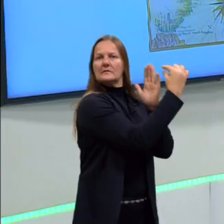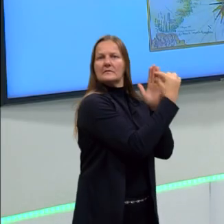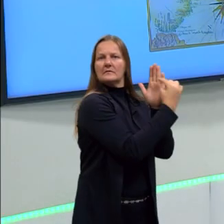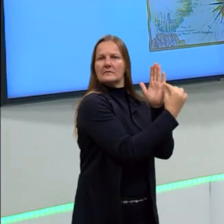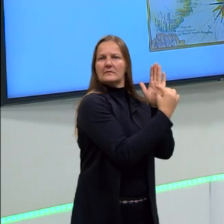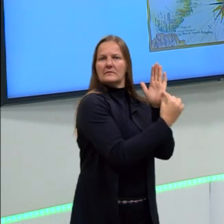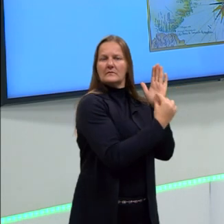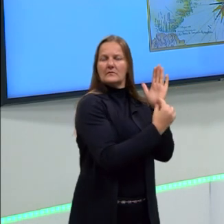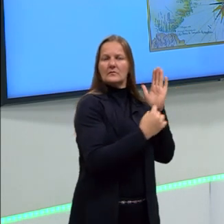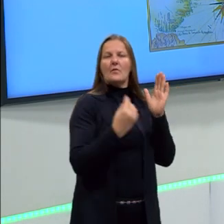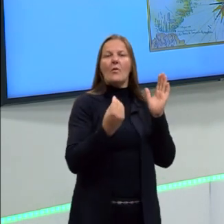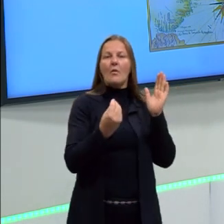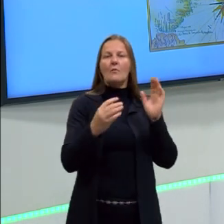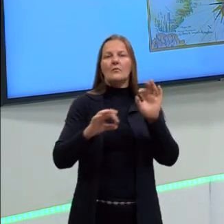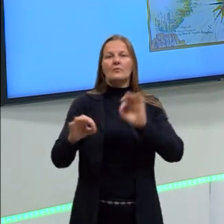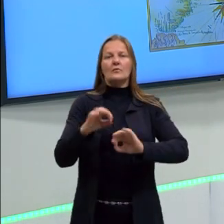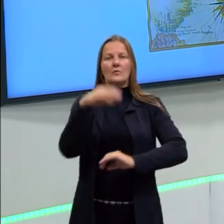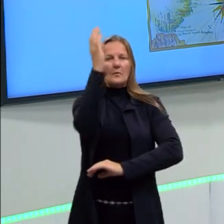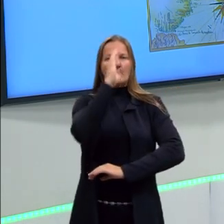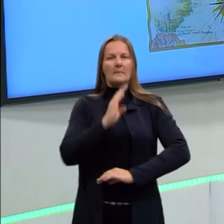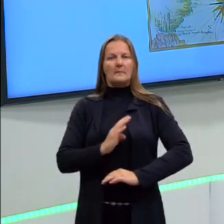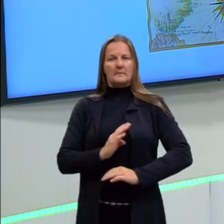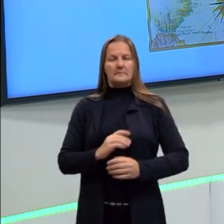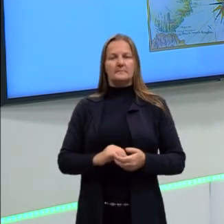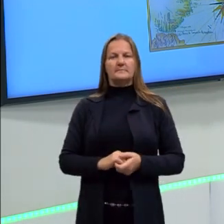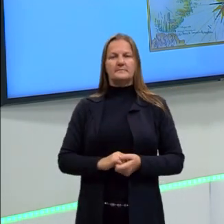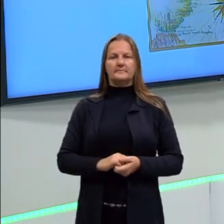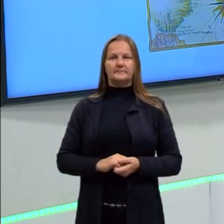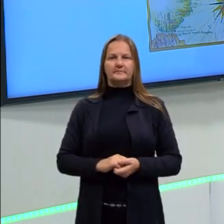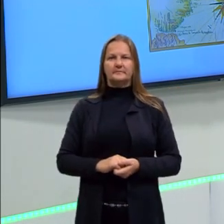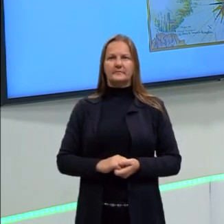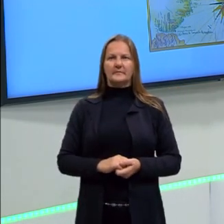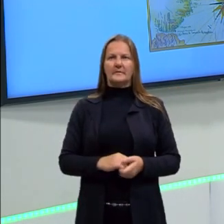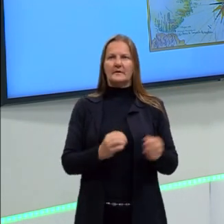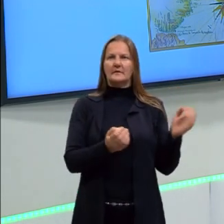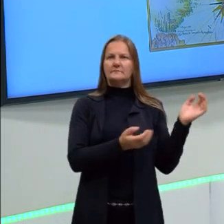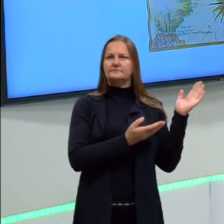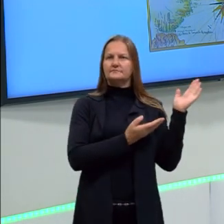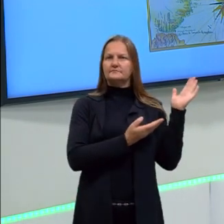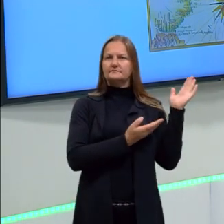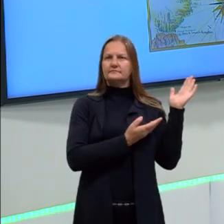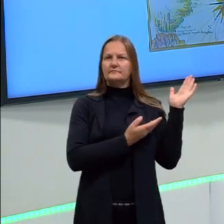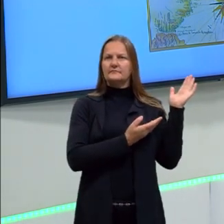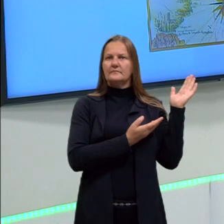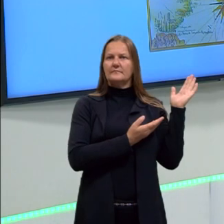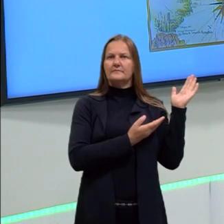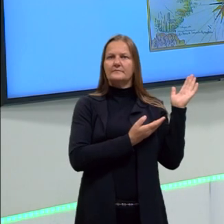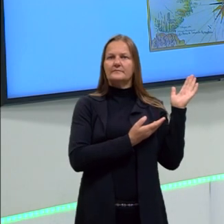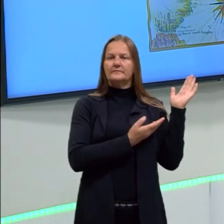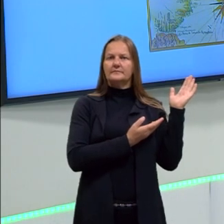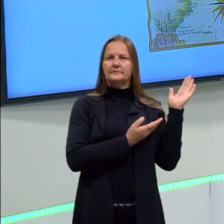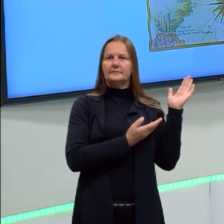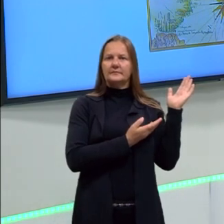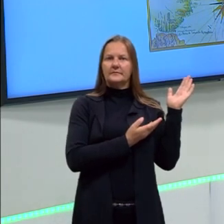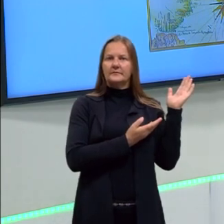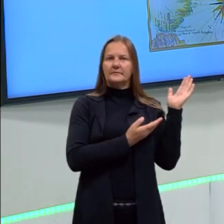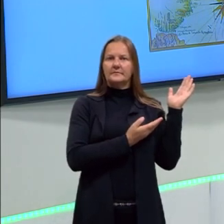é o nosso território tá agora então esse era o princípio do nosso território olha ali o Rio Grande do Sul nem fazia parte